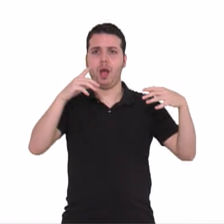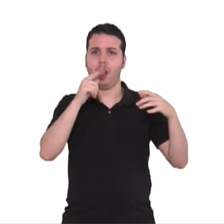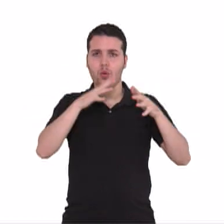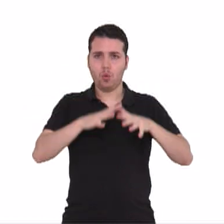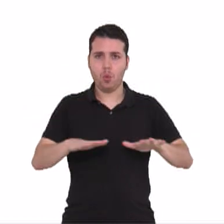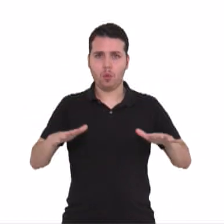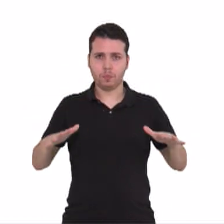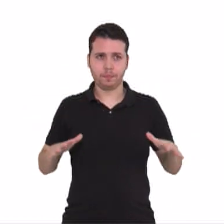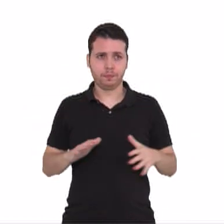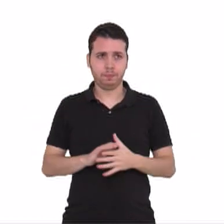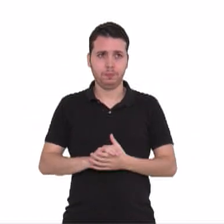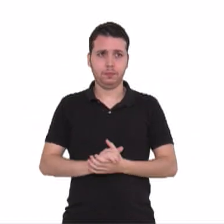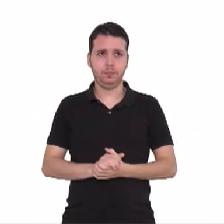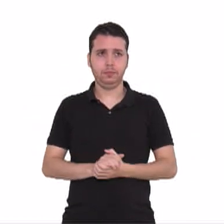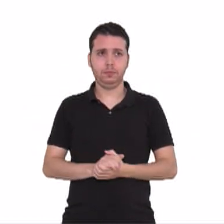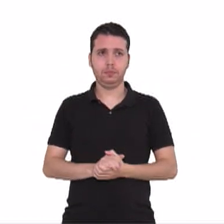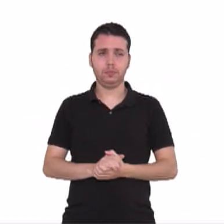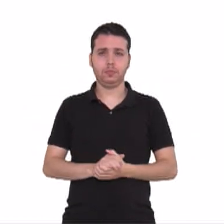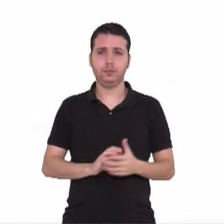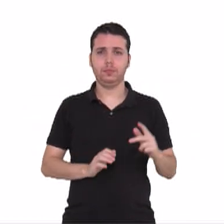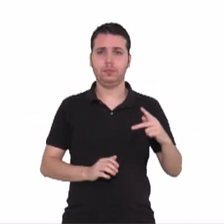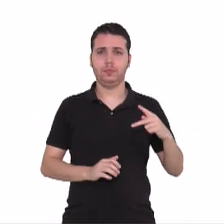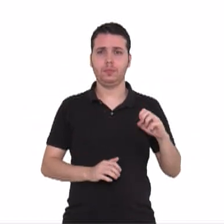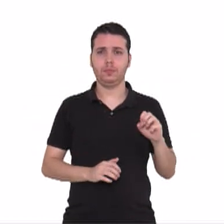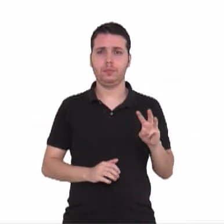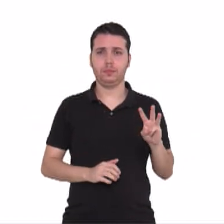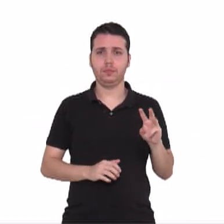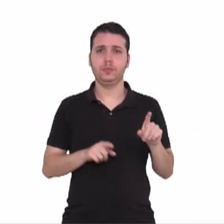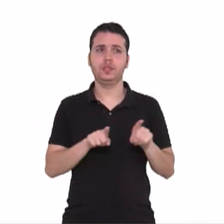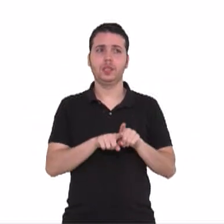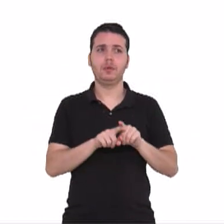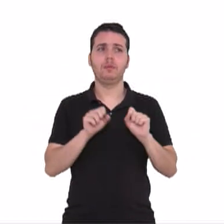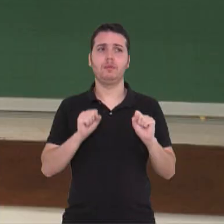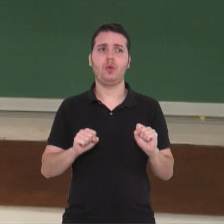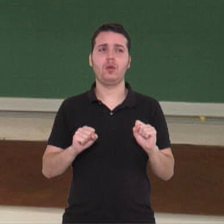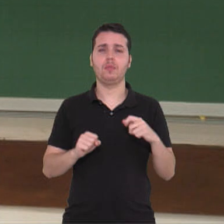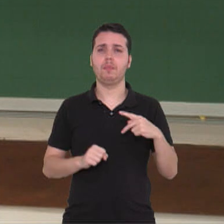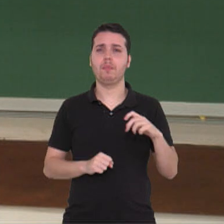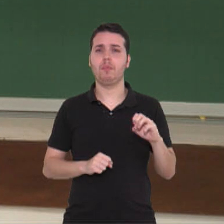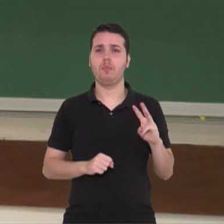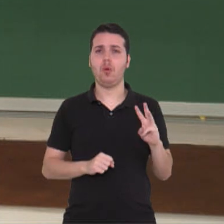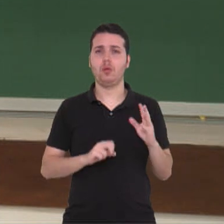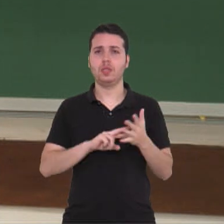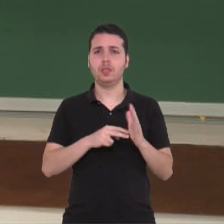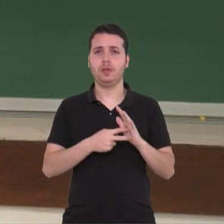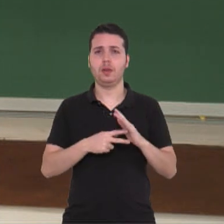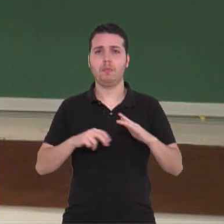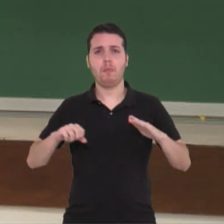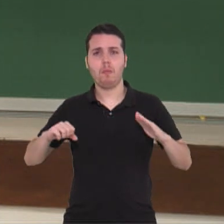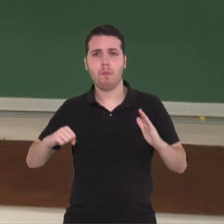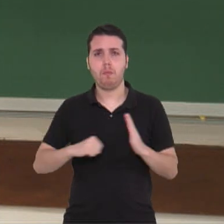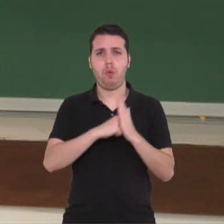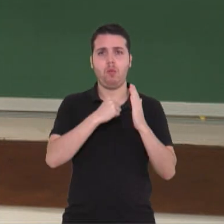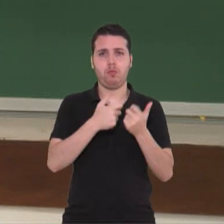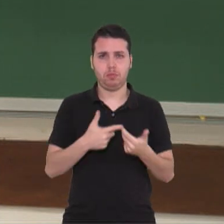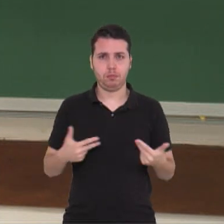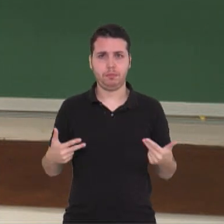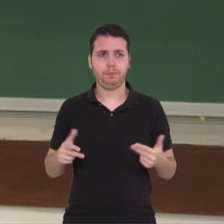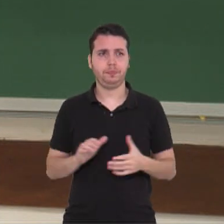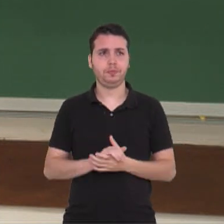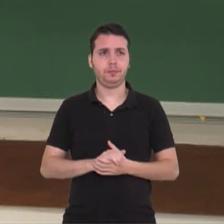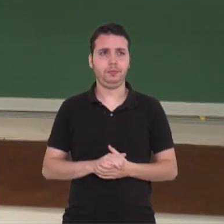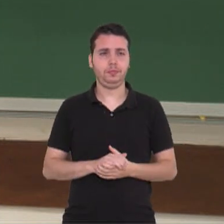que remete à água. Pou. Também posso utilizar esse pou como uma batida?